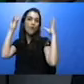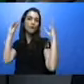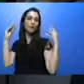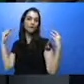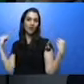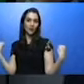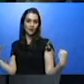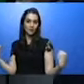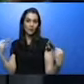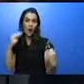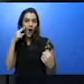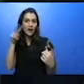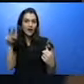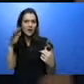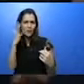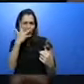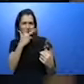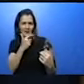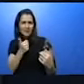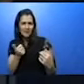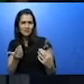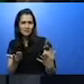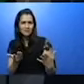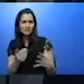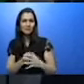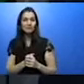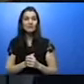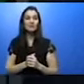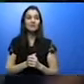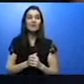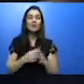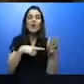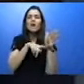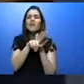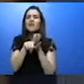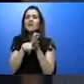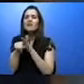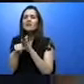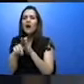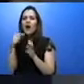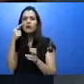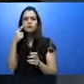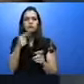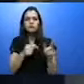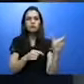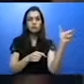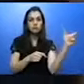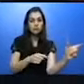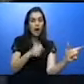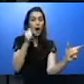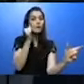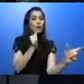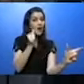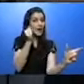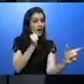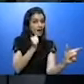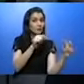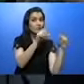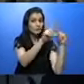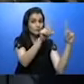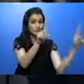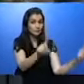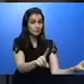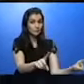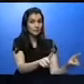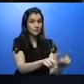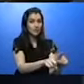imagem bonita, crianças. Vamos analisar um pouquinho, ó. É uma mulher, né, da época, com as